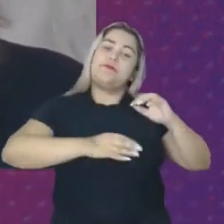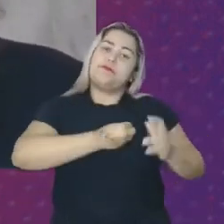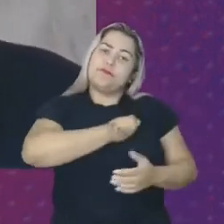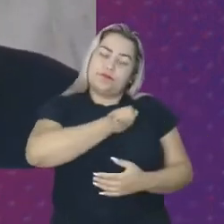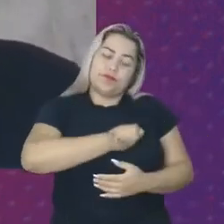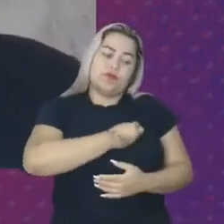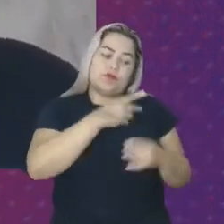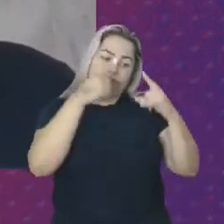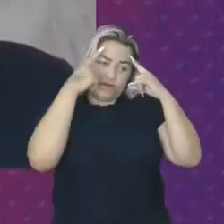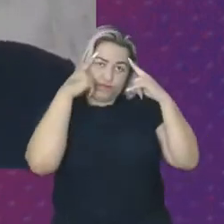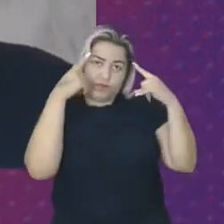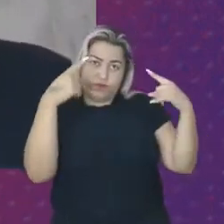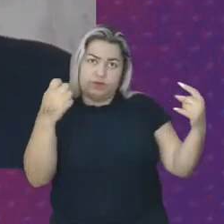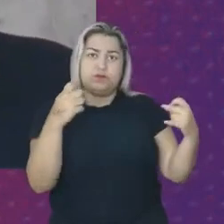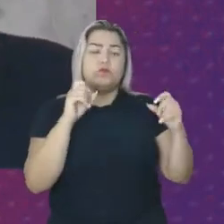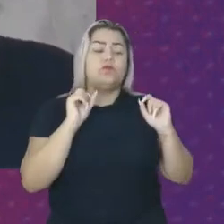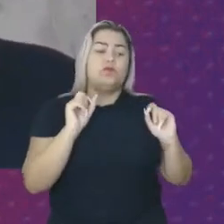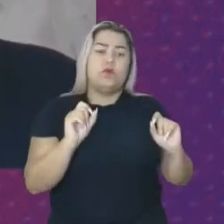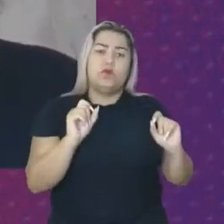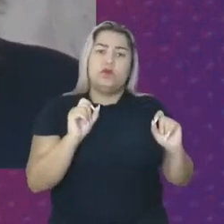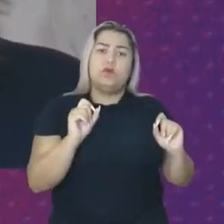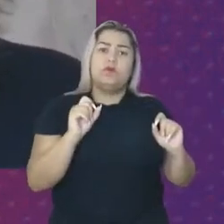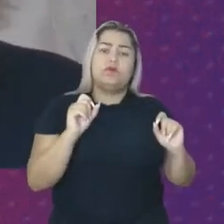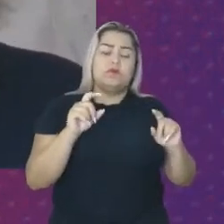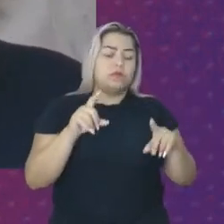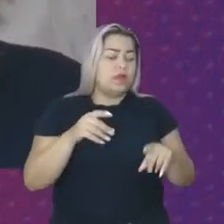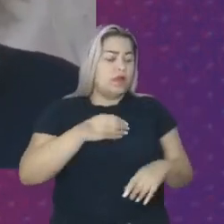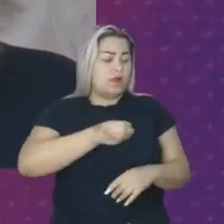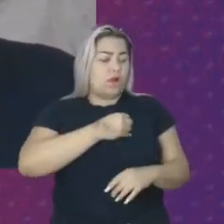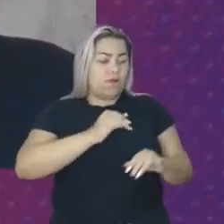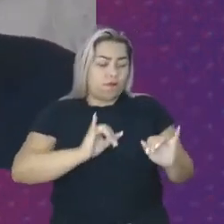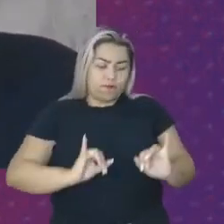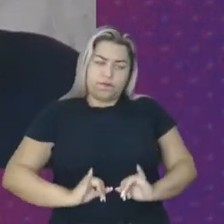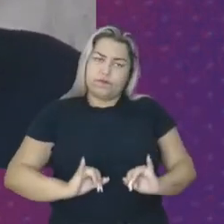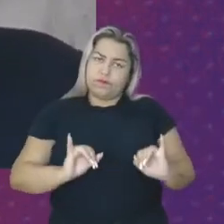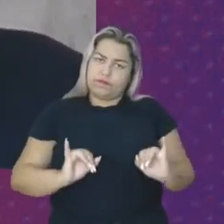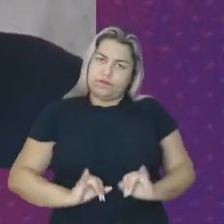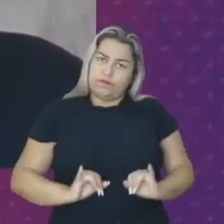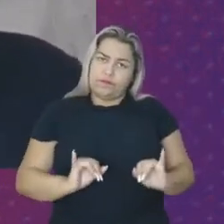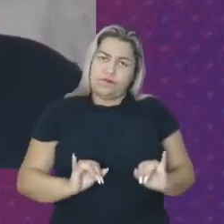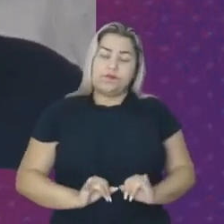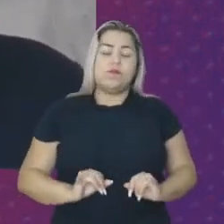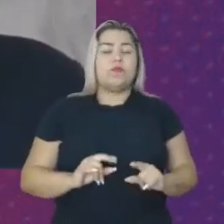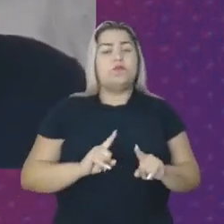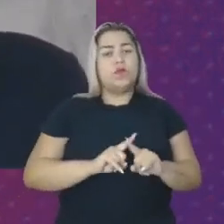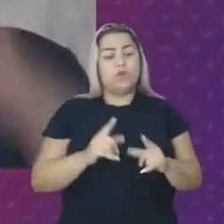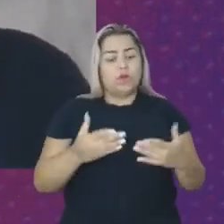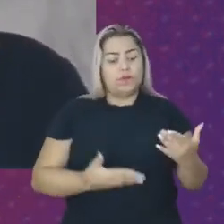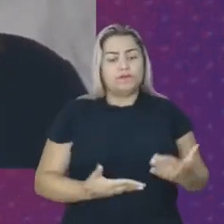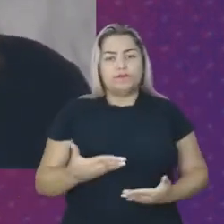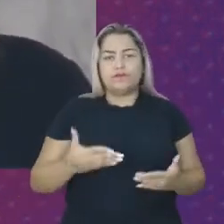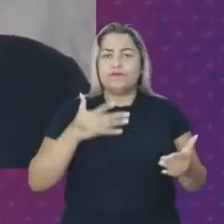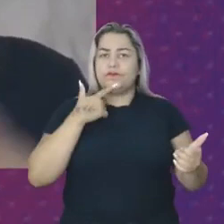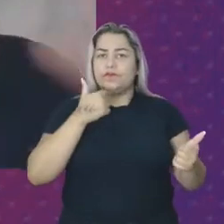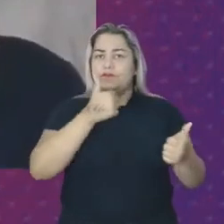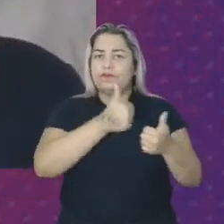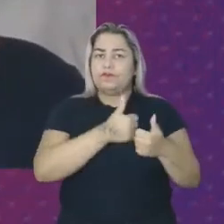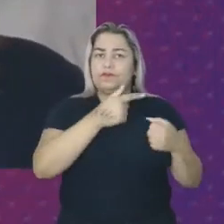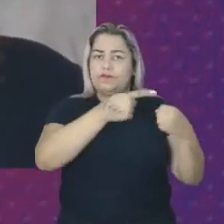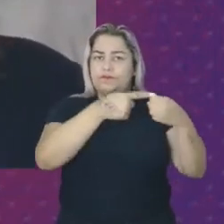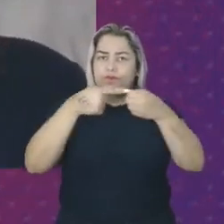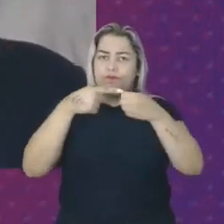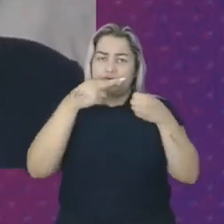é uma violência, qual é o tipo de violência que ela está sofrendo, mas também qual o serviço mais próximo da cidade